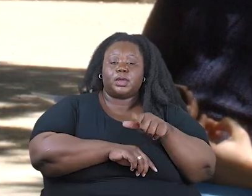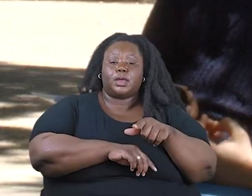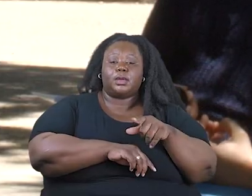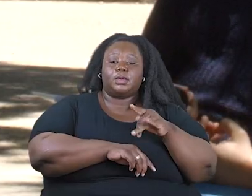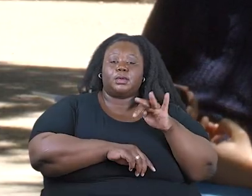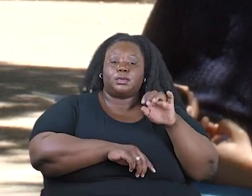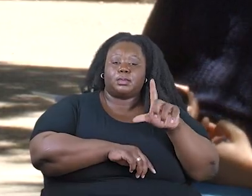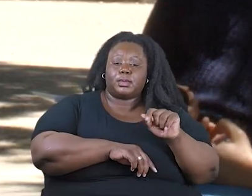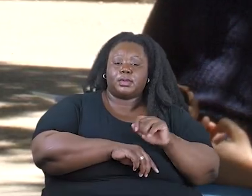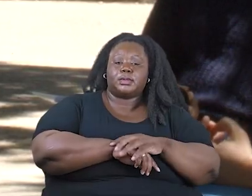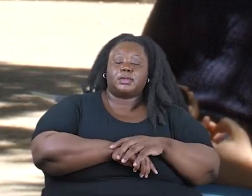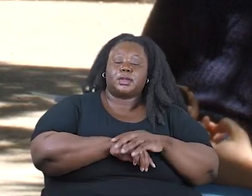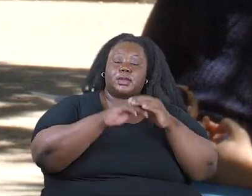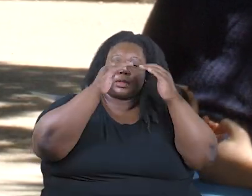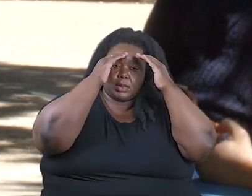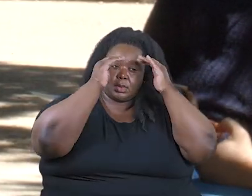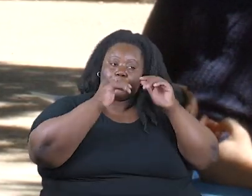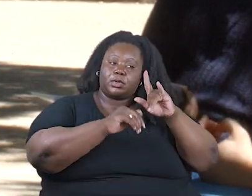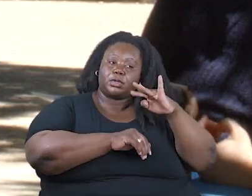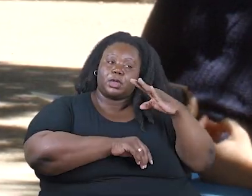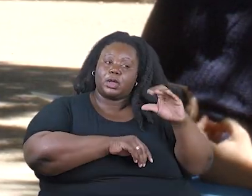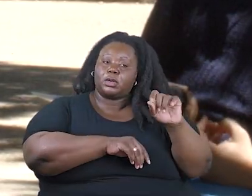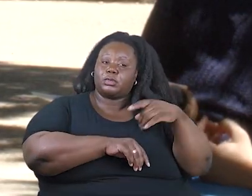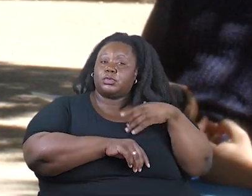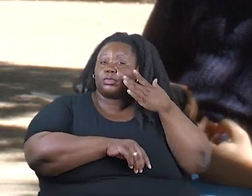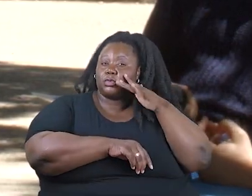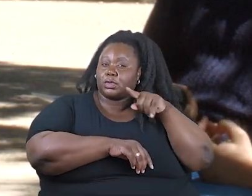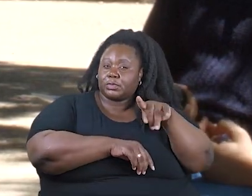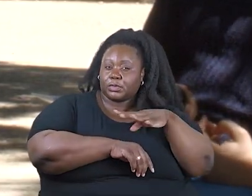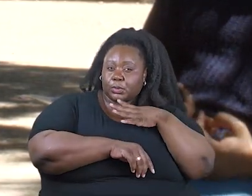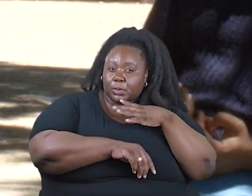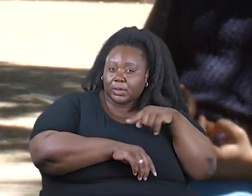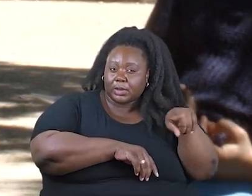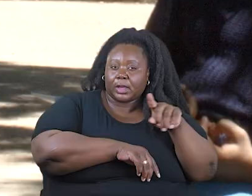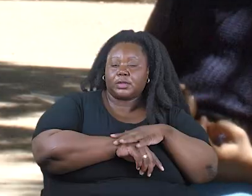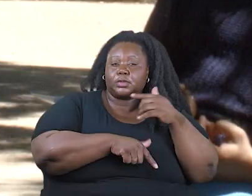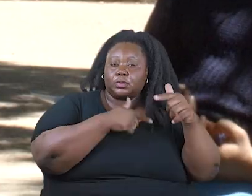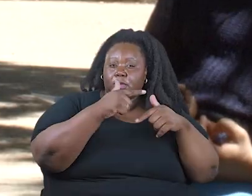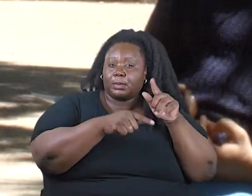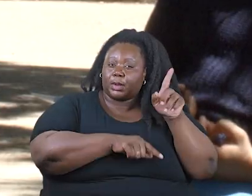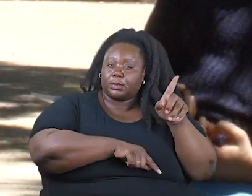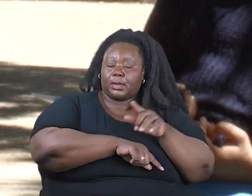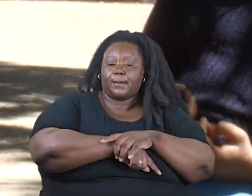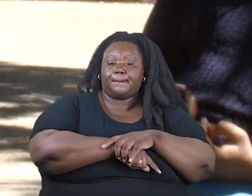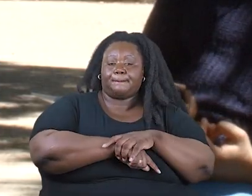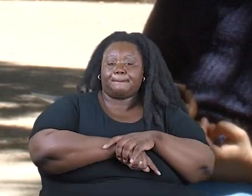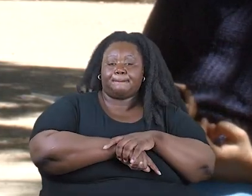tela em homenagem ao Lúcio Fontana. Não sei se vocês chegaram a ver esse trabalho lá.